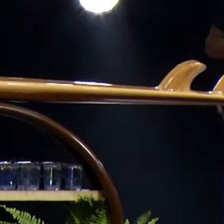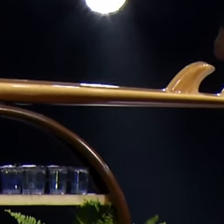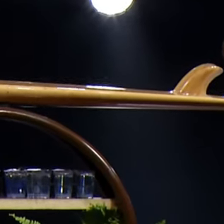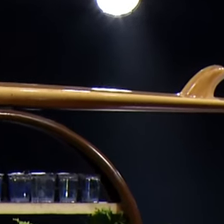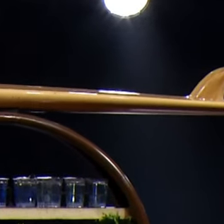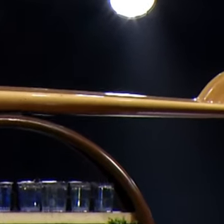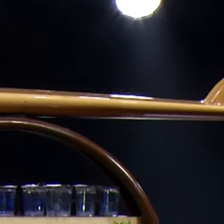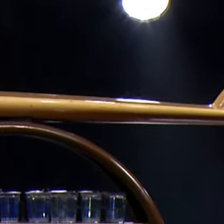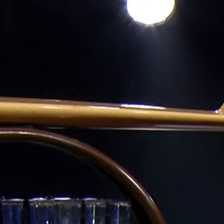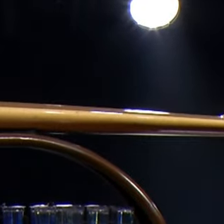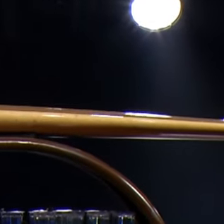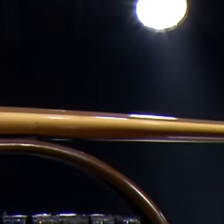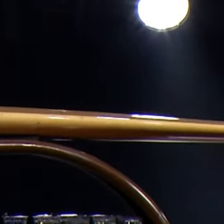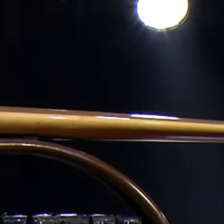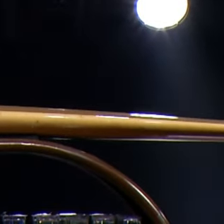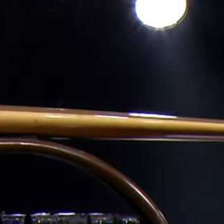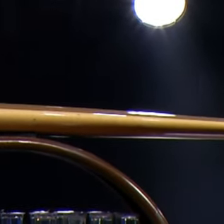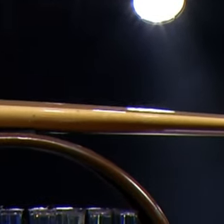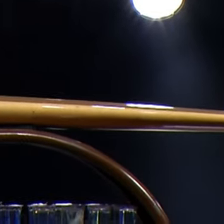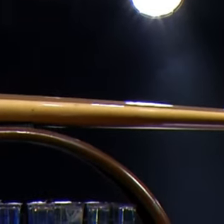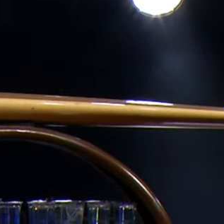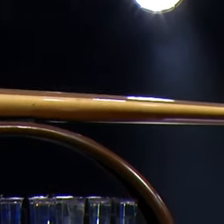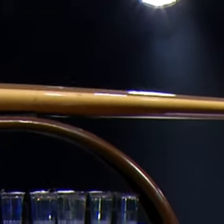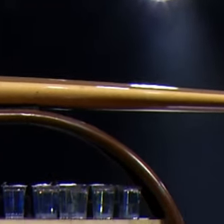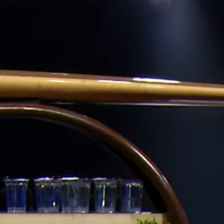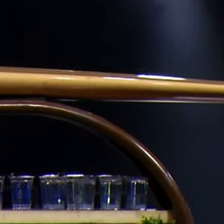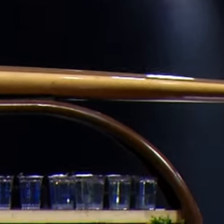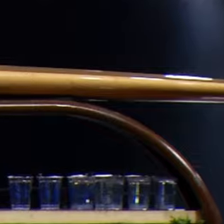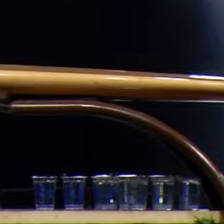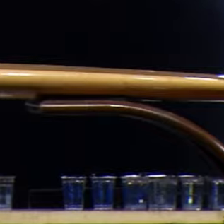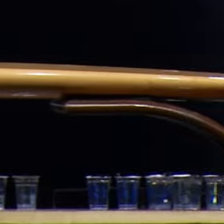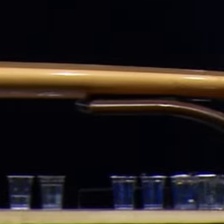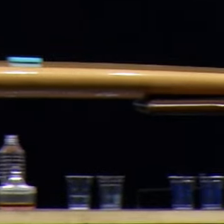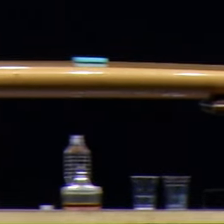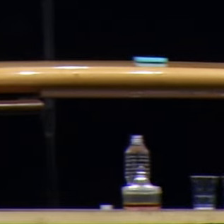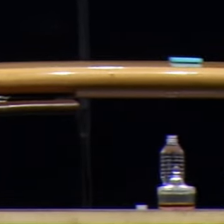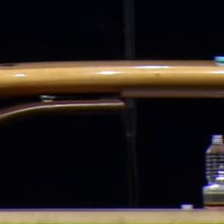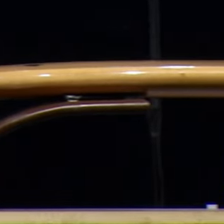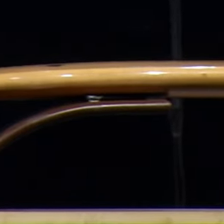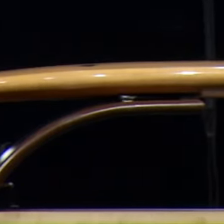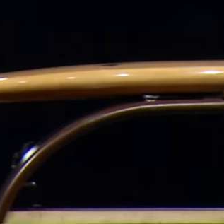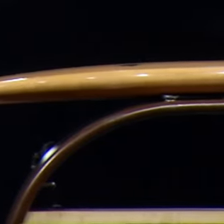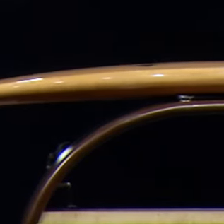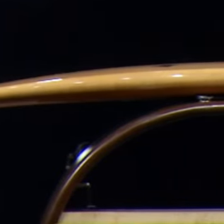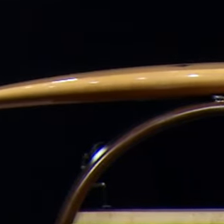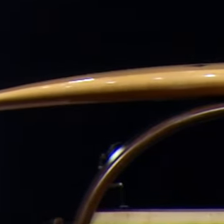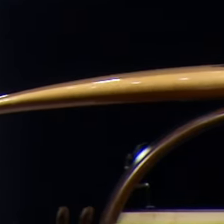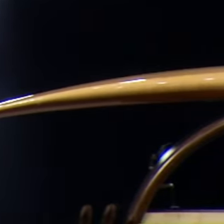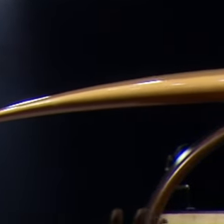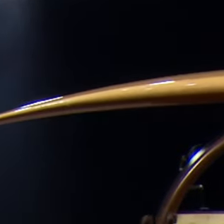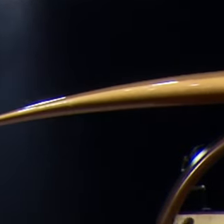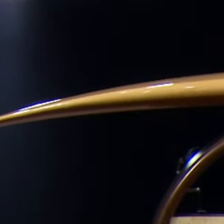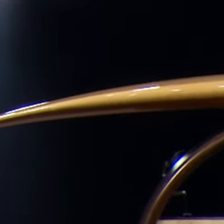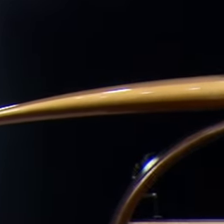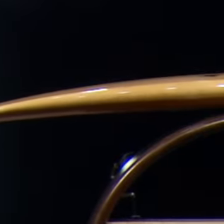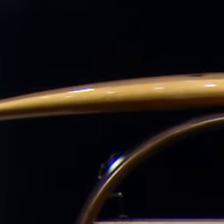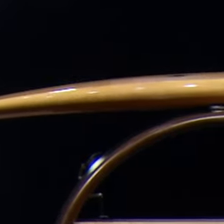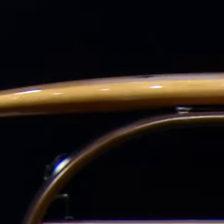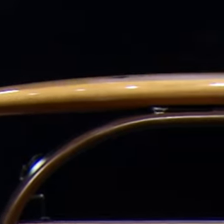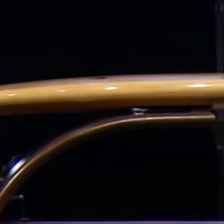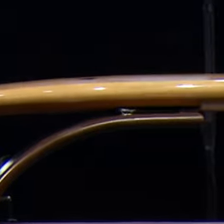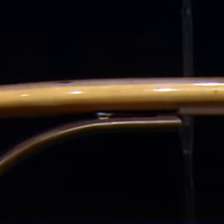Então antes mesmo de começarmos eu quero que você pegue seu escudo aí sua espada levando suas mãos aos céus Abra os seus